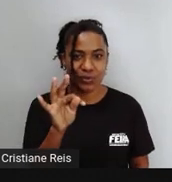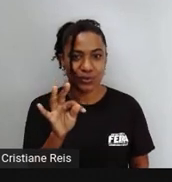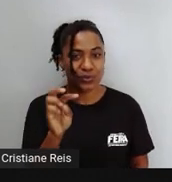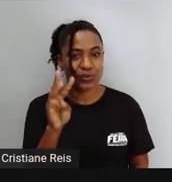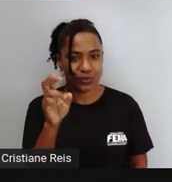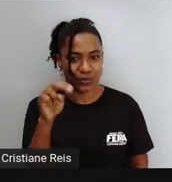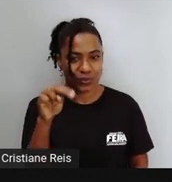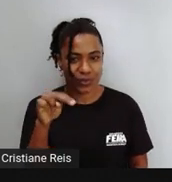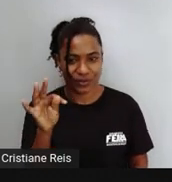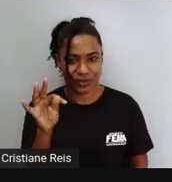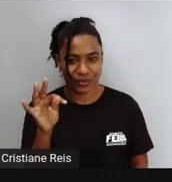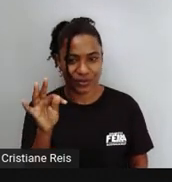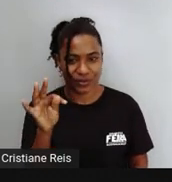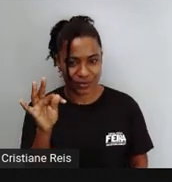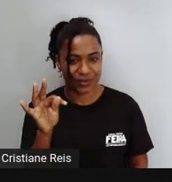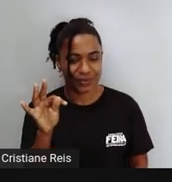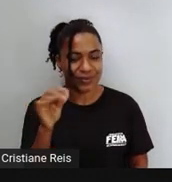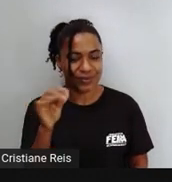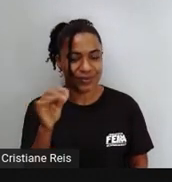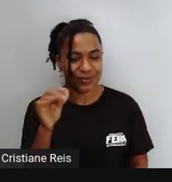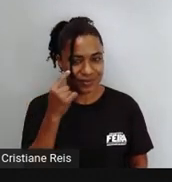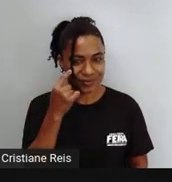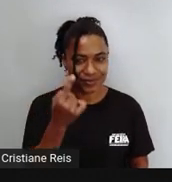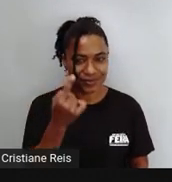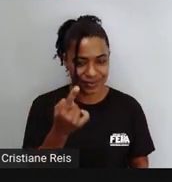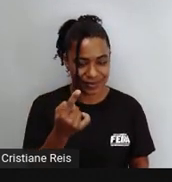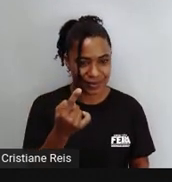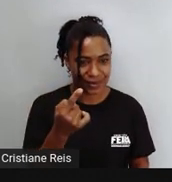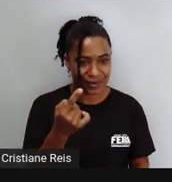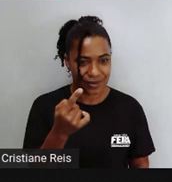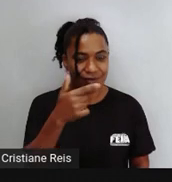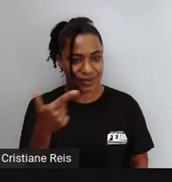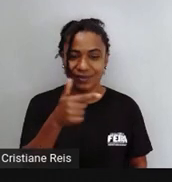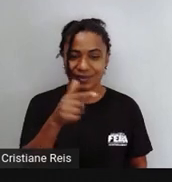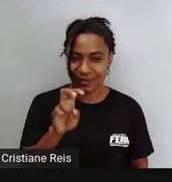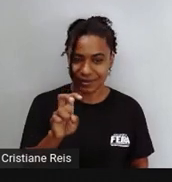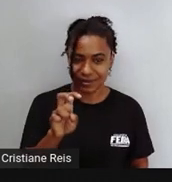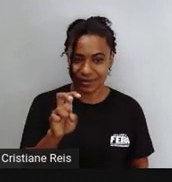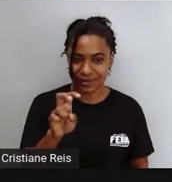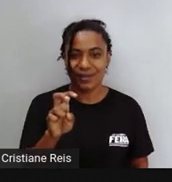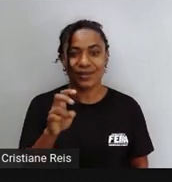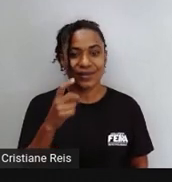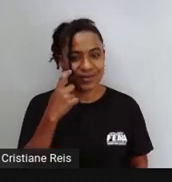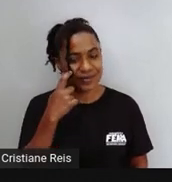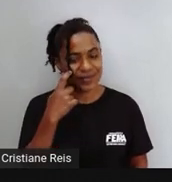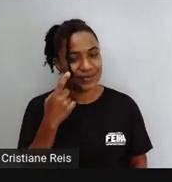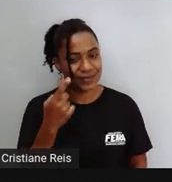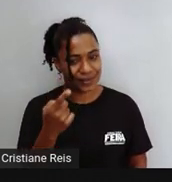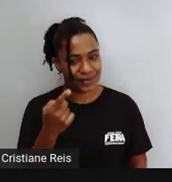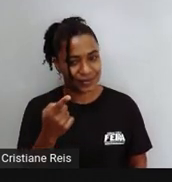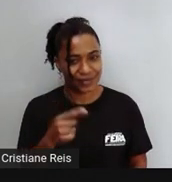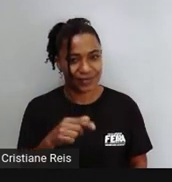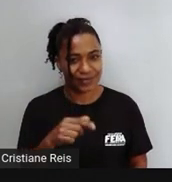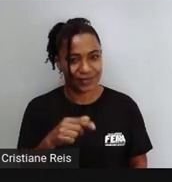22, 22, 25, 25, a centena, né?